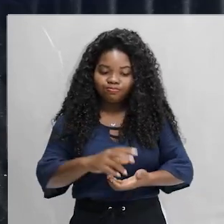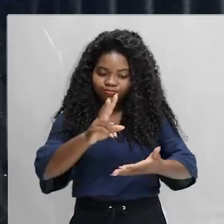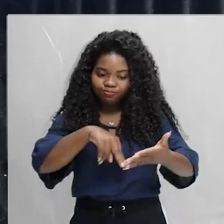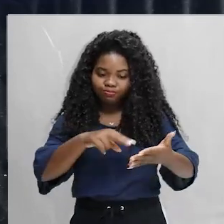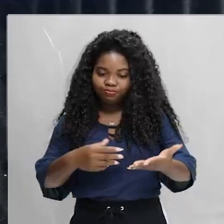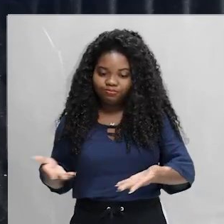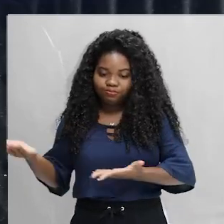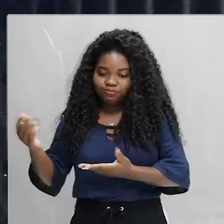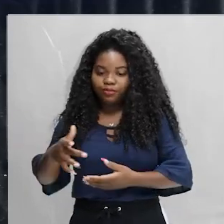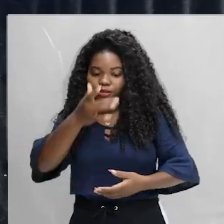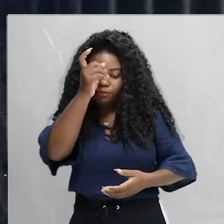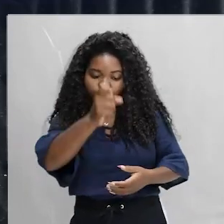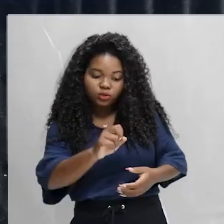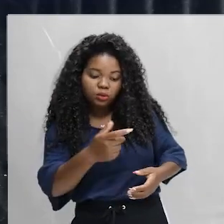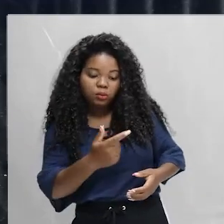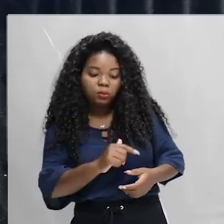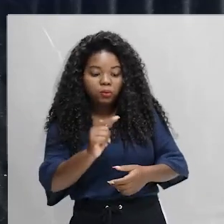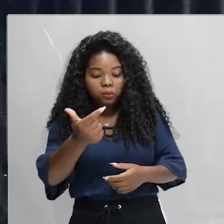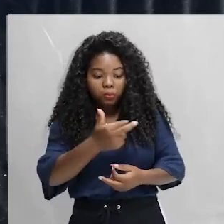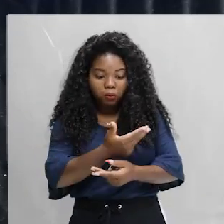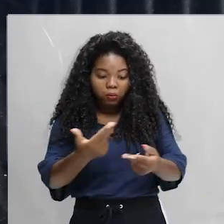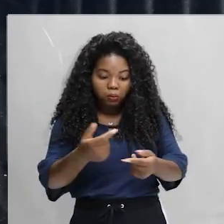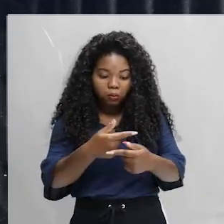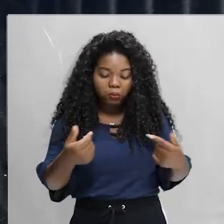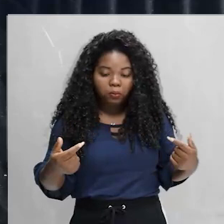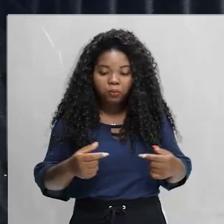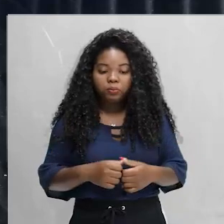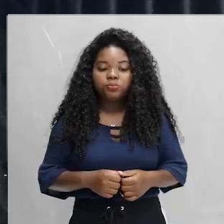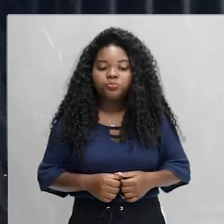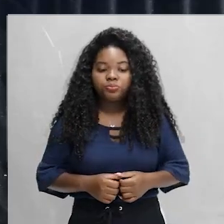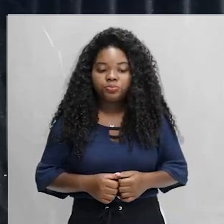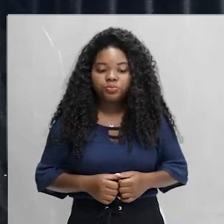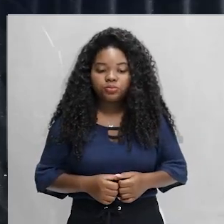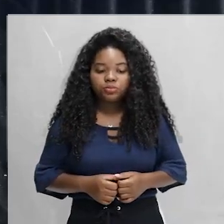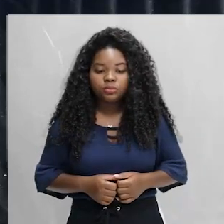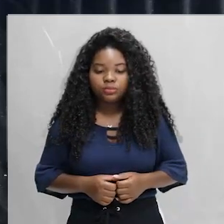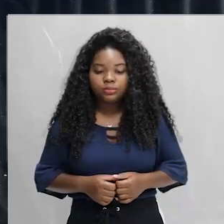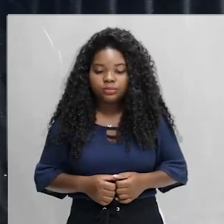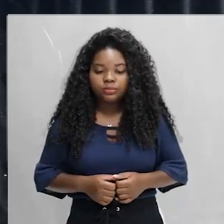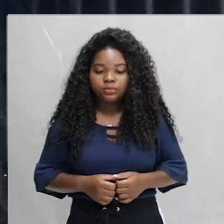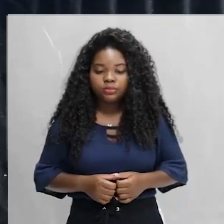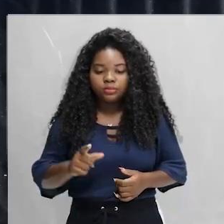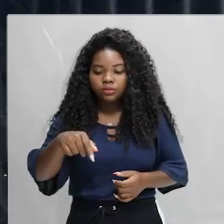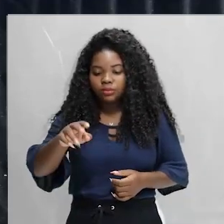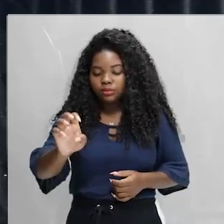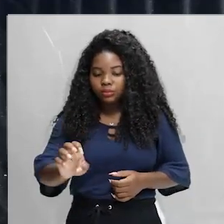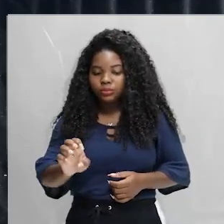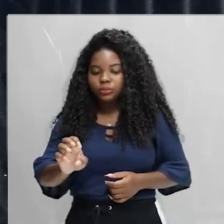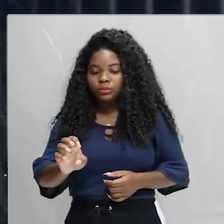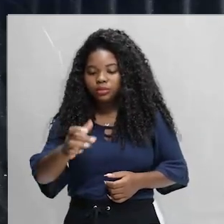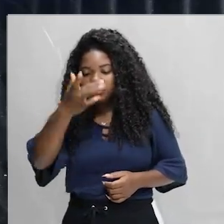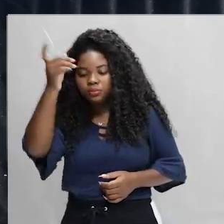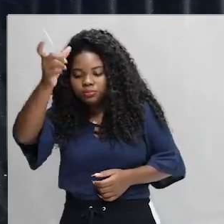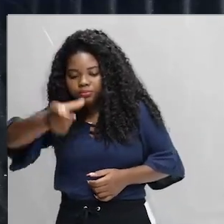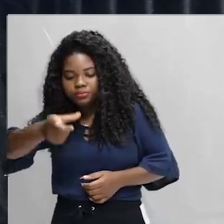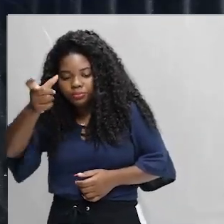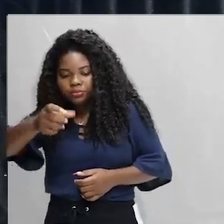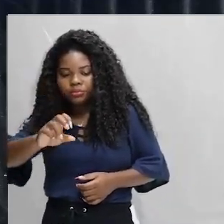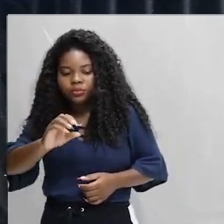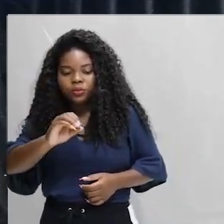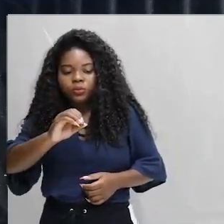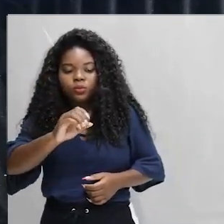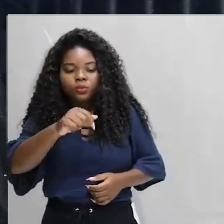coisa, tá? O que retoma um referente da oração anterior, o qual retoma um ser, né, uma coisa ou uma